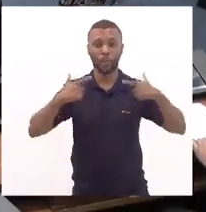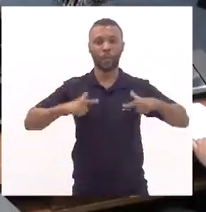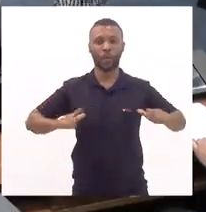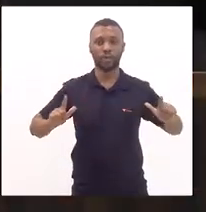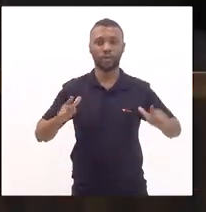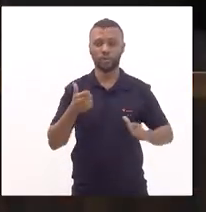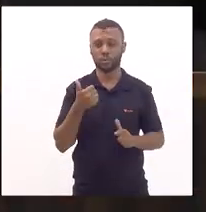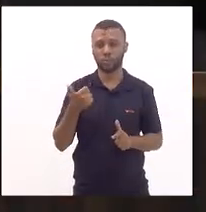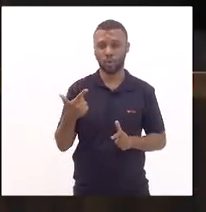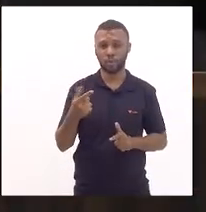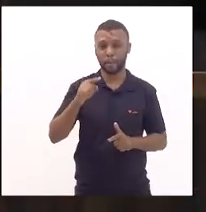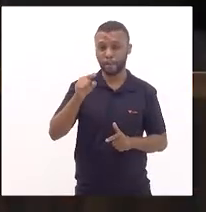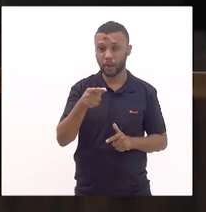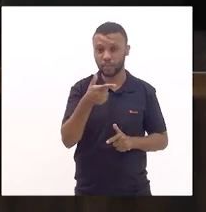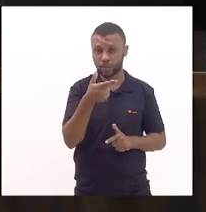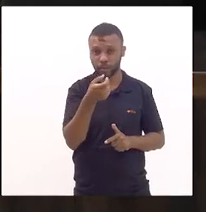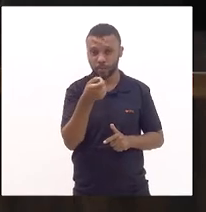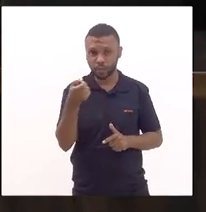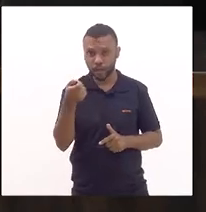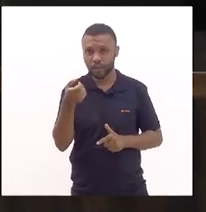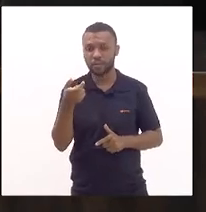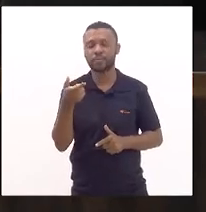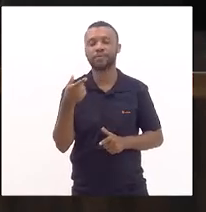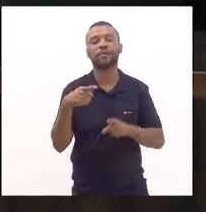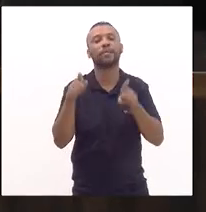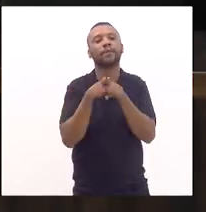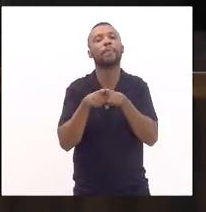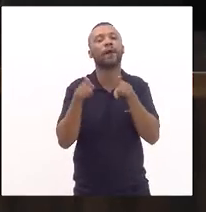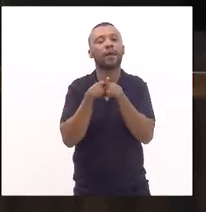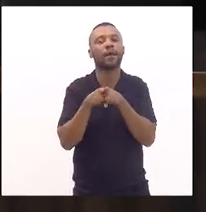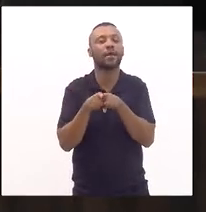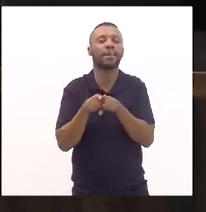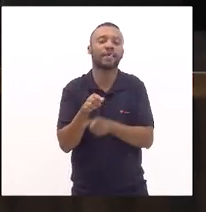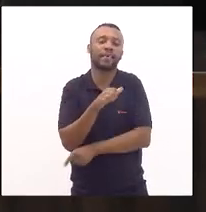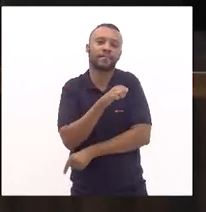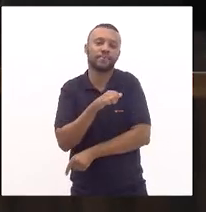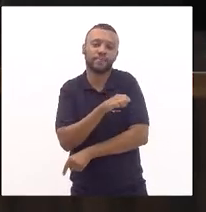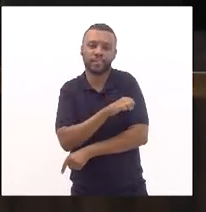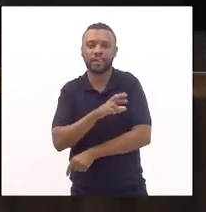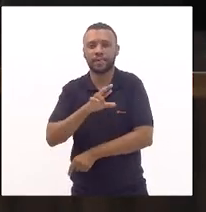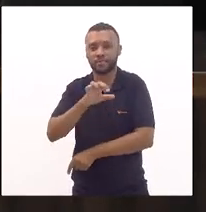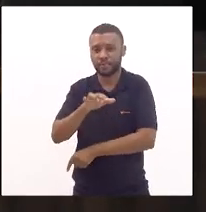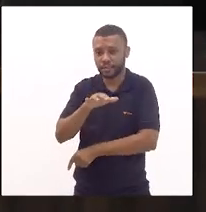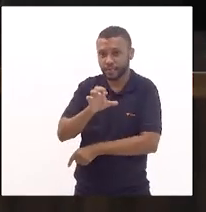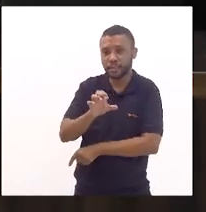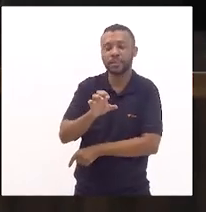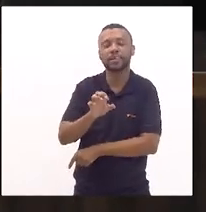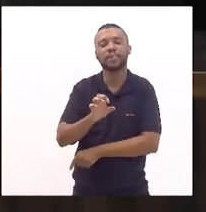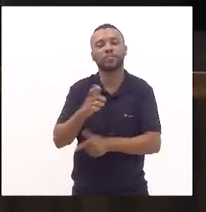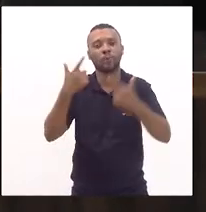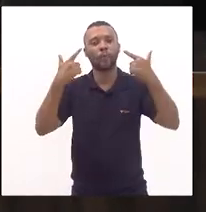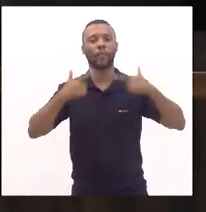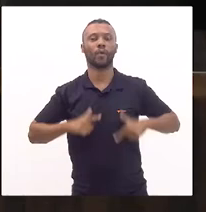no 12.200, também enfermeira Rejane e Marta Rocha, abstenção. Deputado